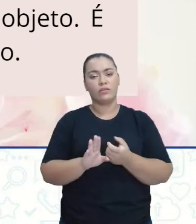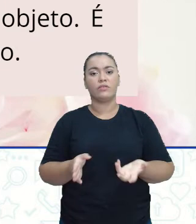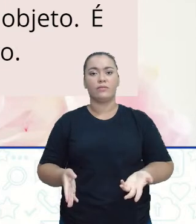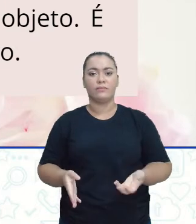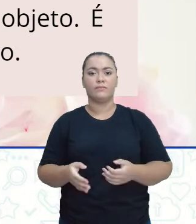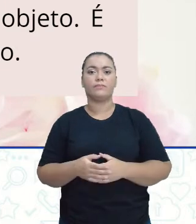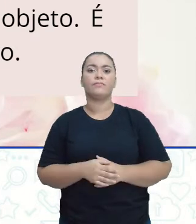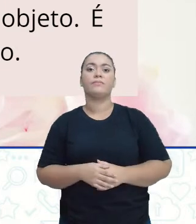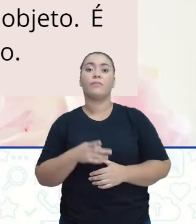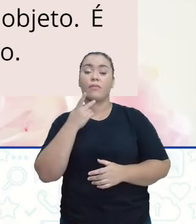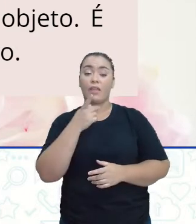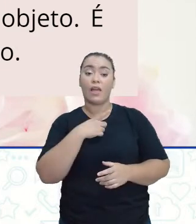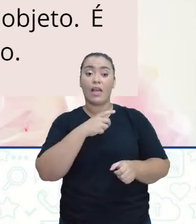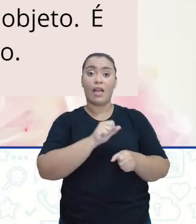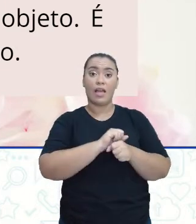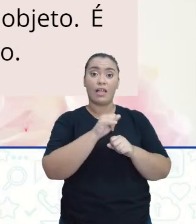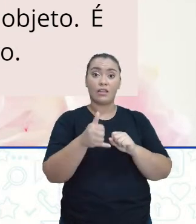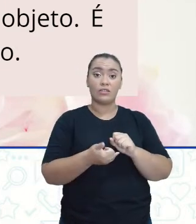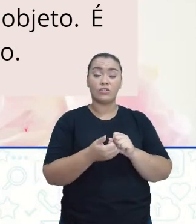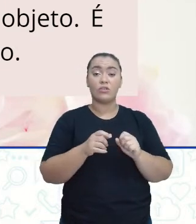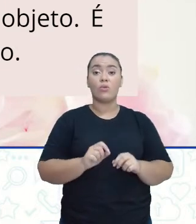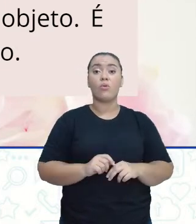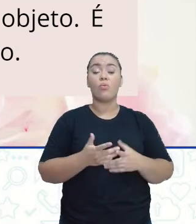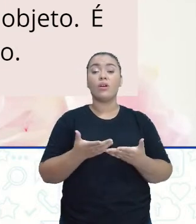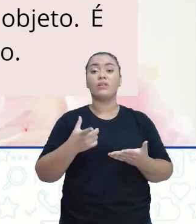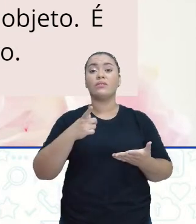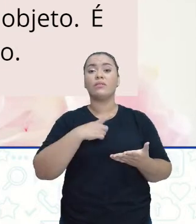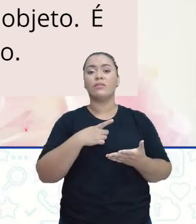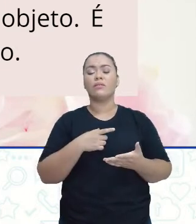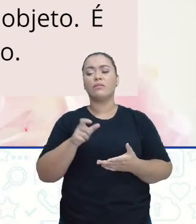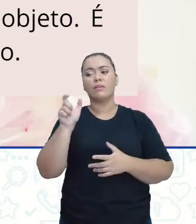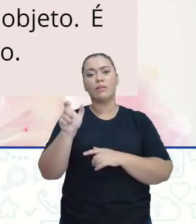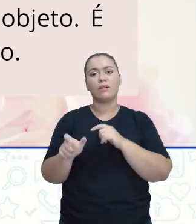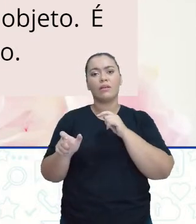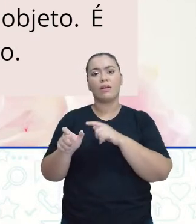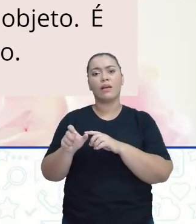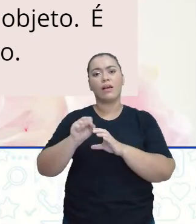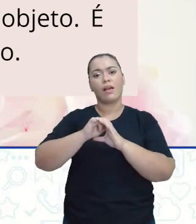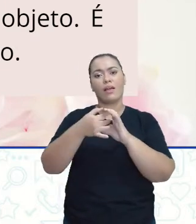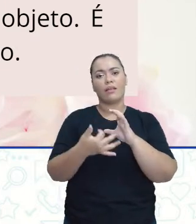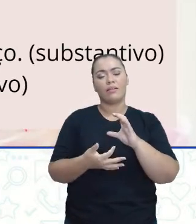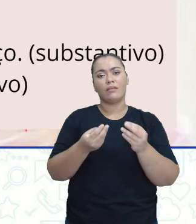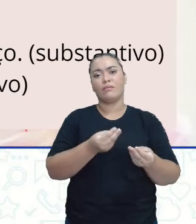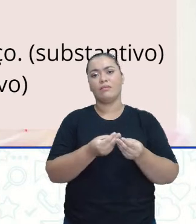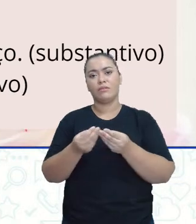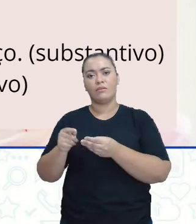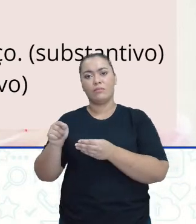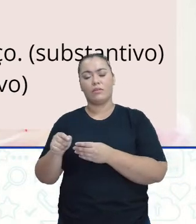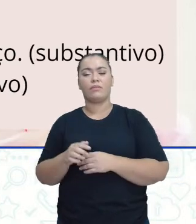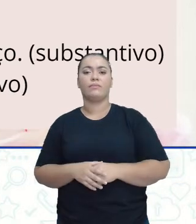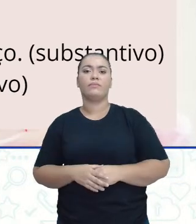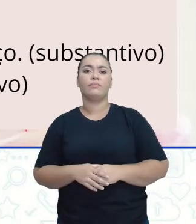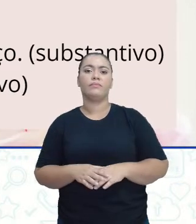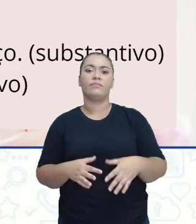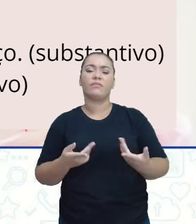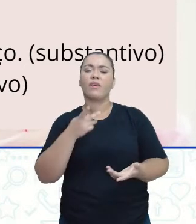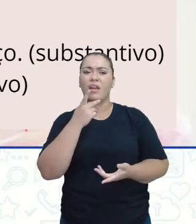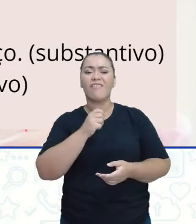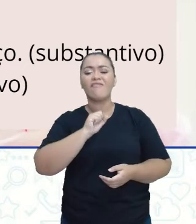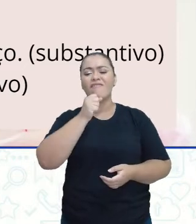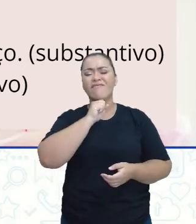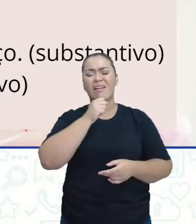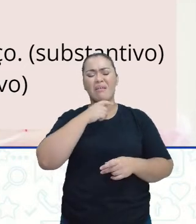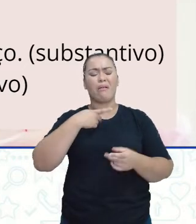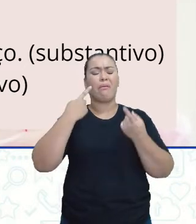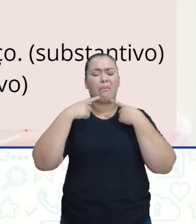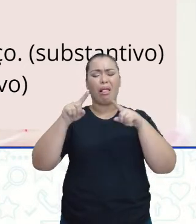objeto. É adjetivo, no entanto, quando classifica um ser ou objeto. Então, o velho